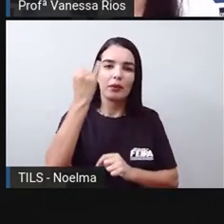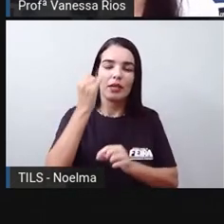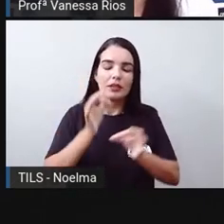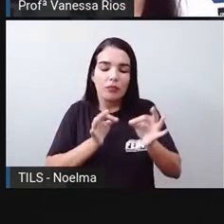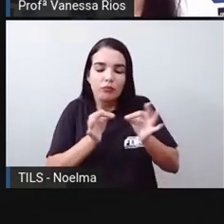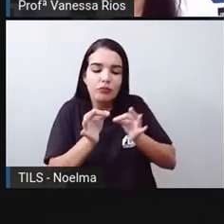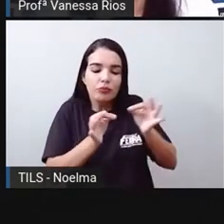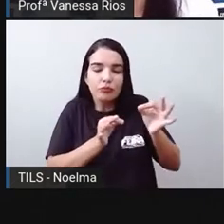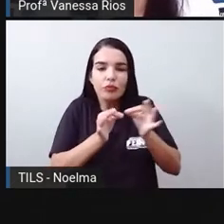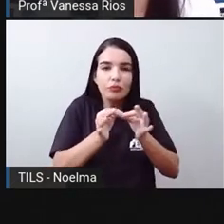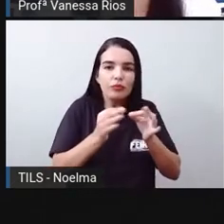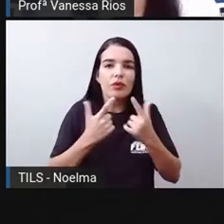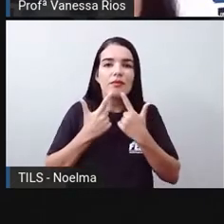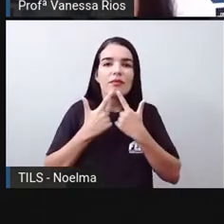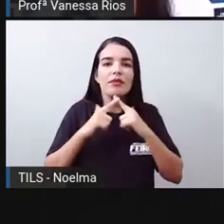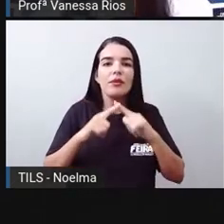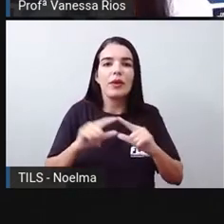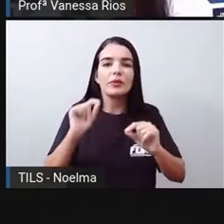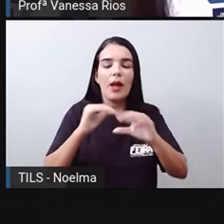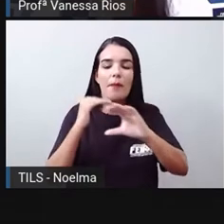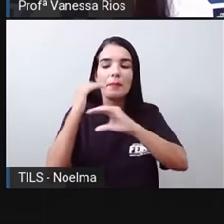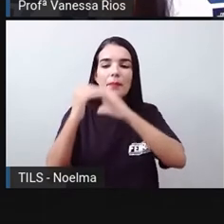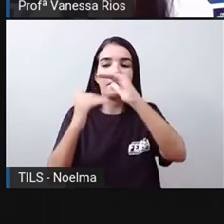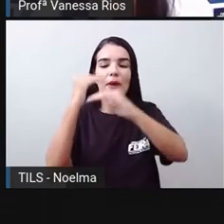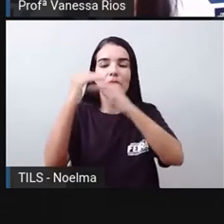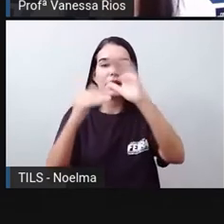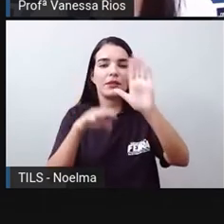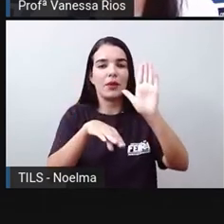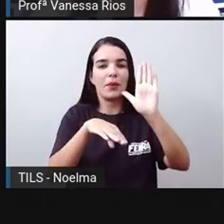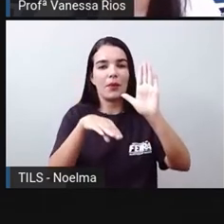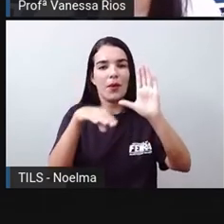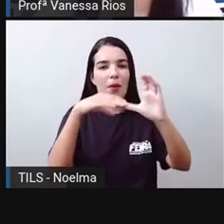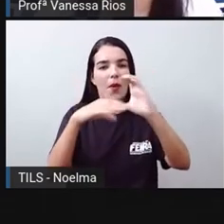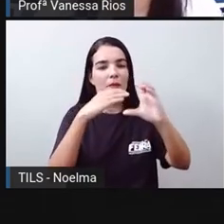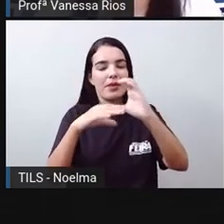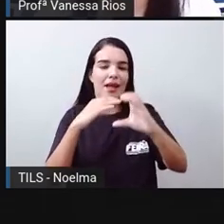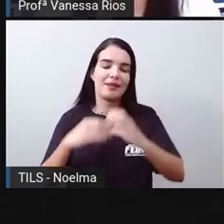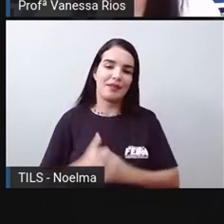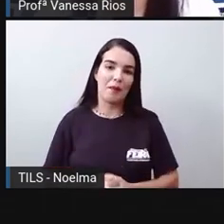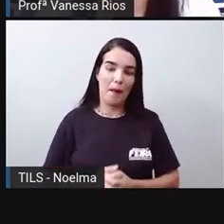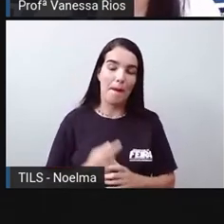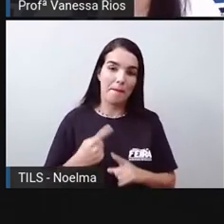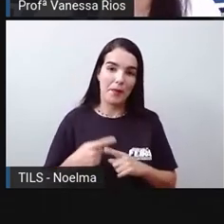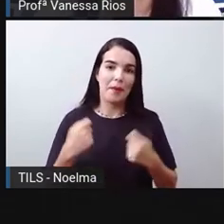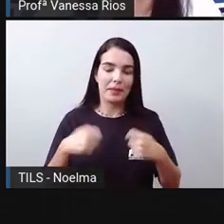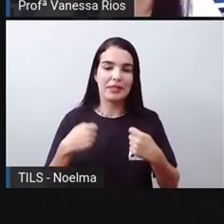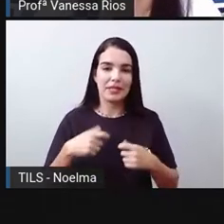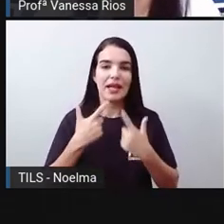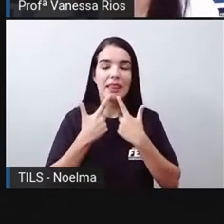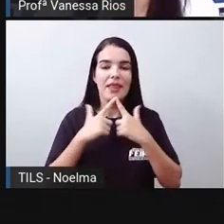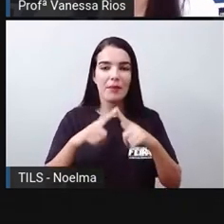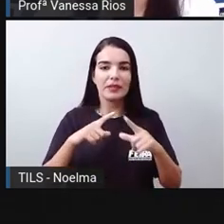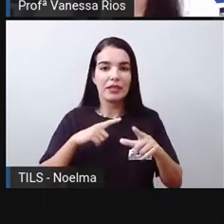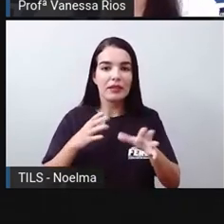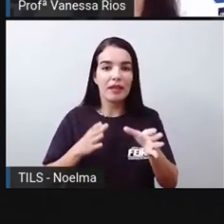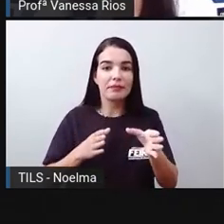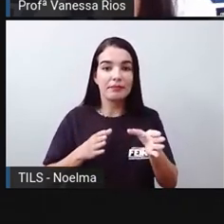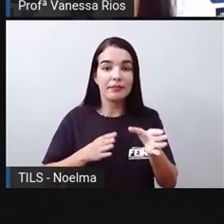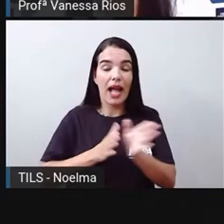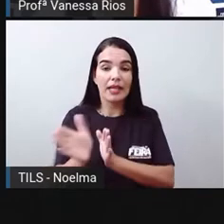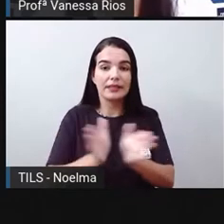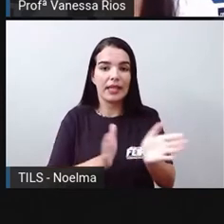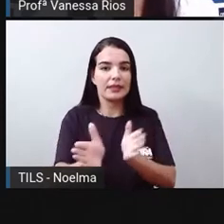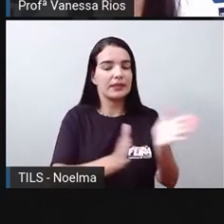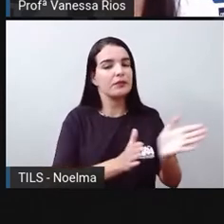a linguagem, né, dentro do processo de comunicação, porque a linguagem ela precisa ser acessível, ela não pode